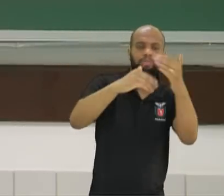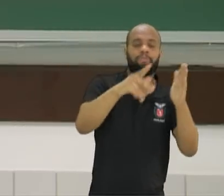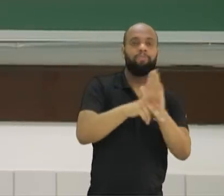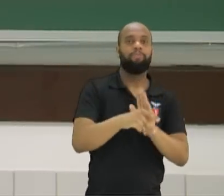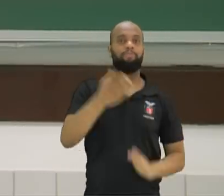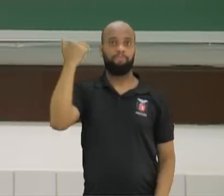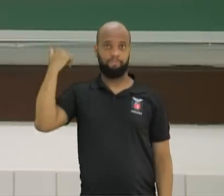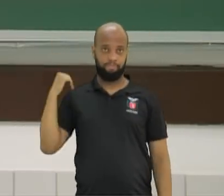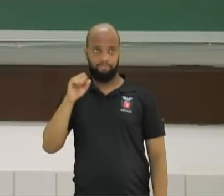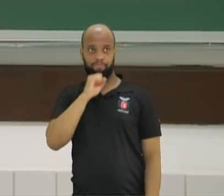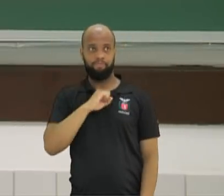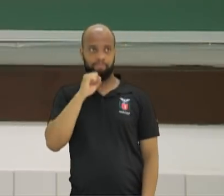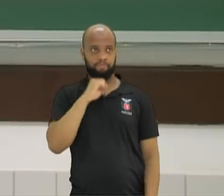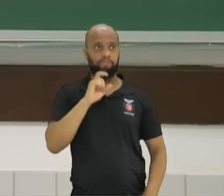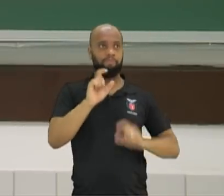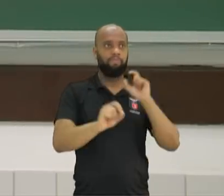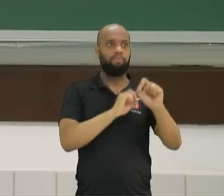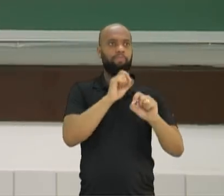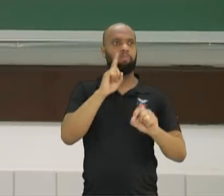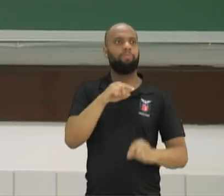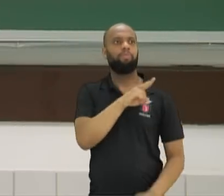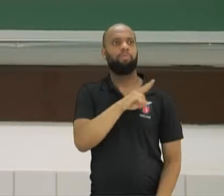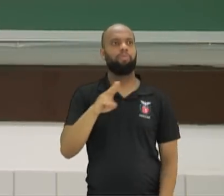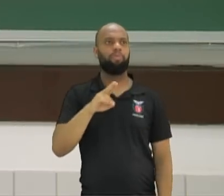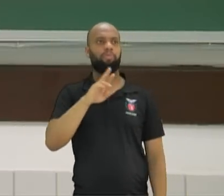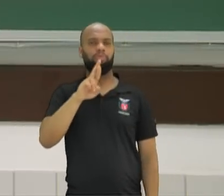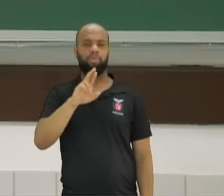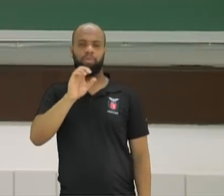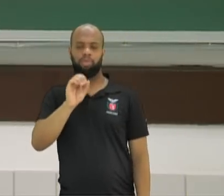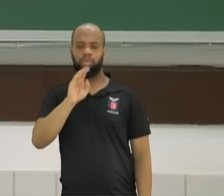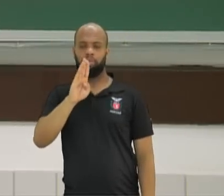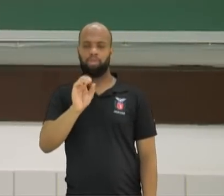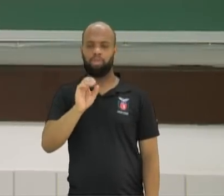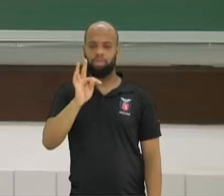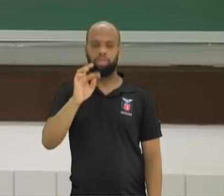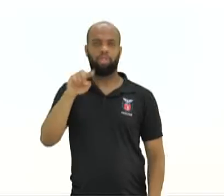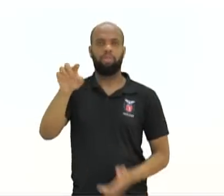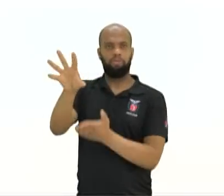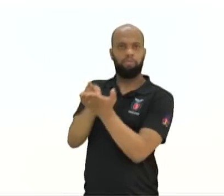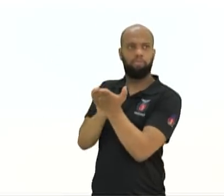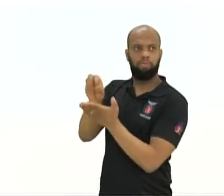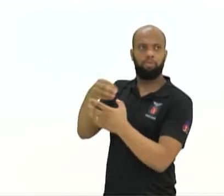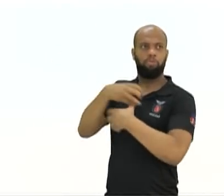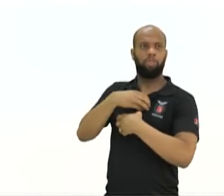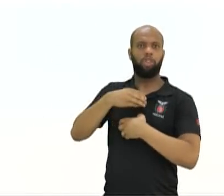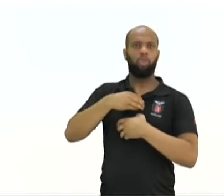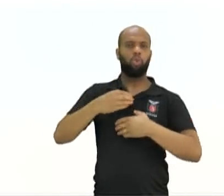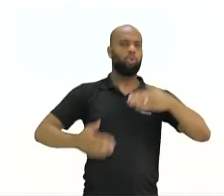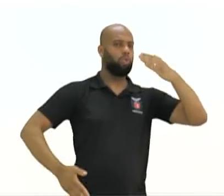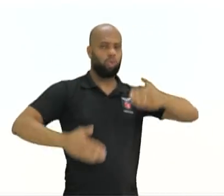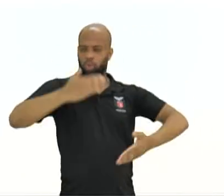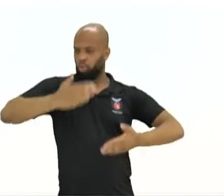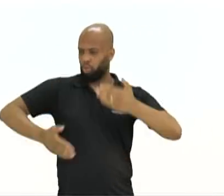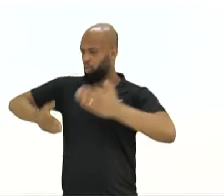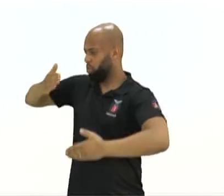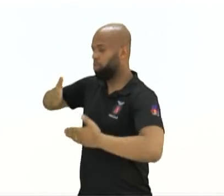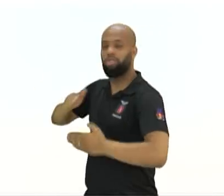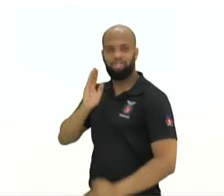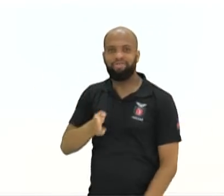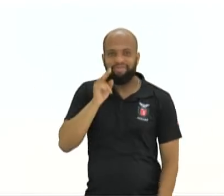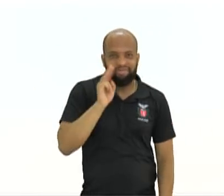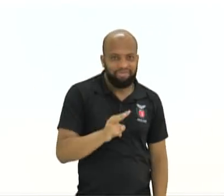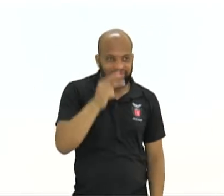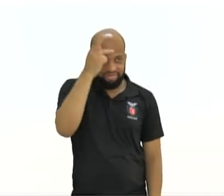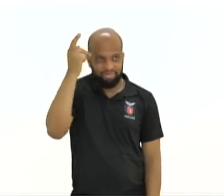o robot, que era apenas a cópia dos movimentos mecânicos de um robô. Você já não viu isso?